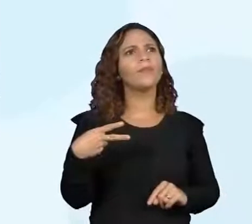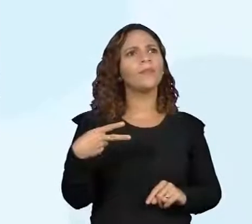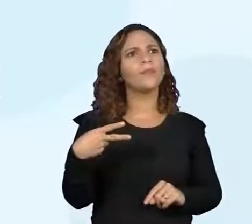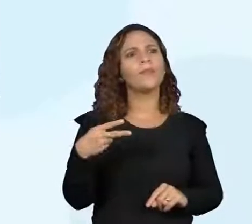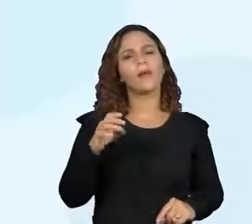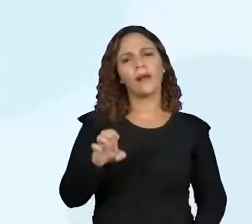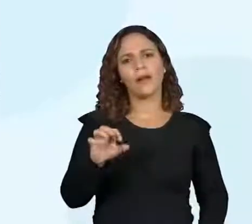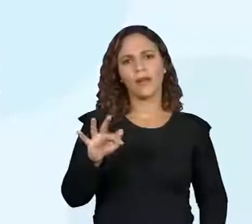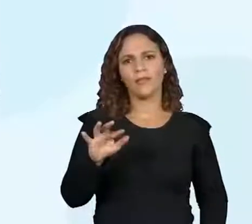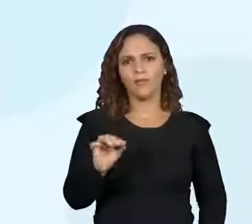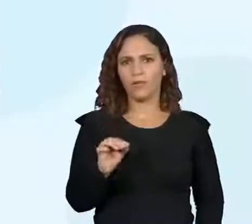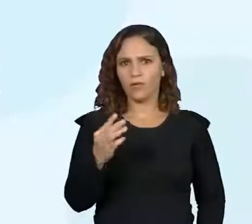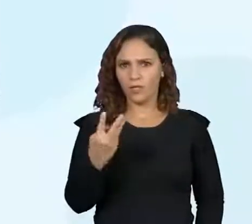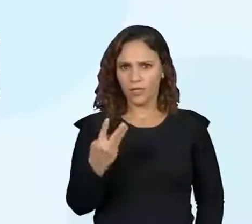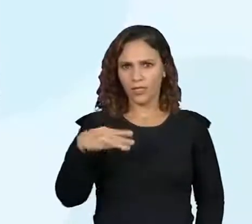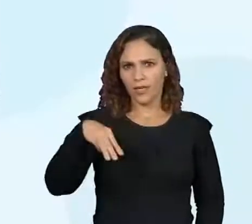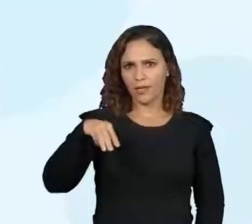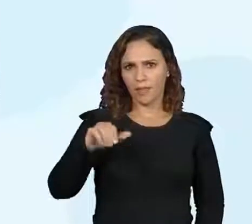EF03MA10 e